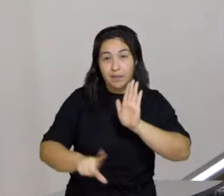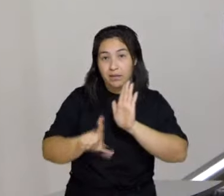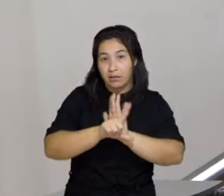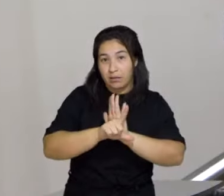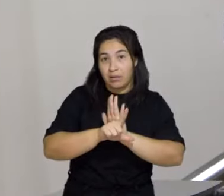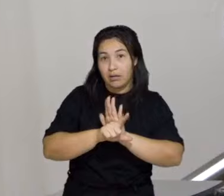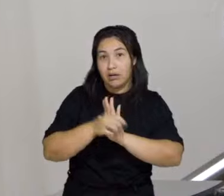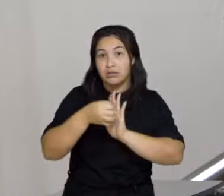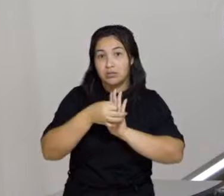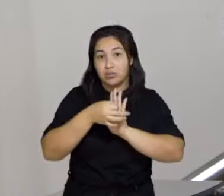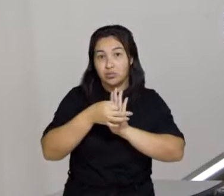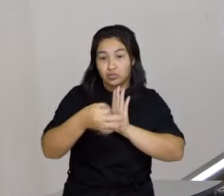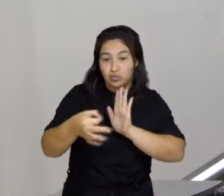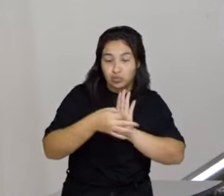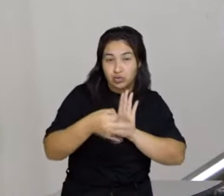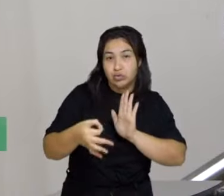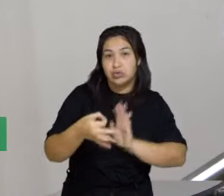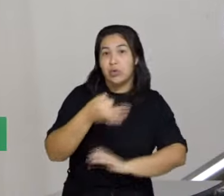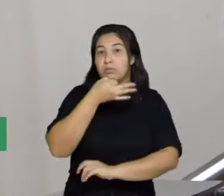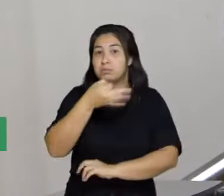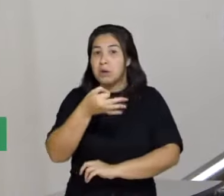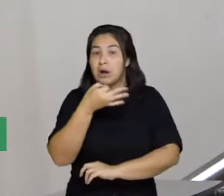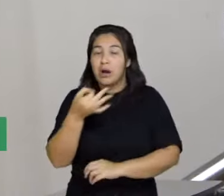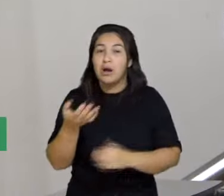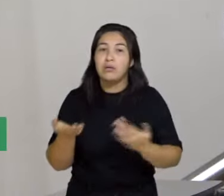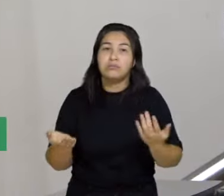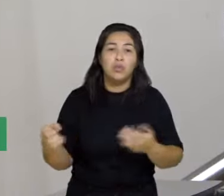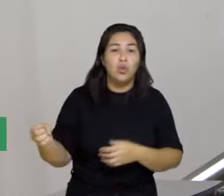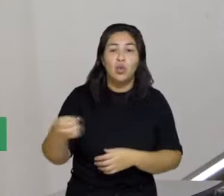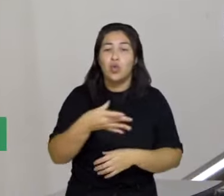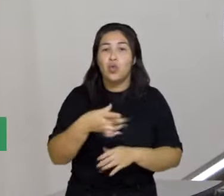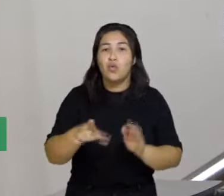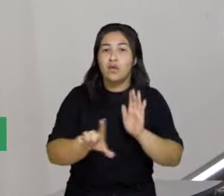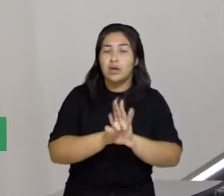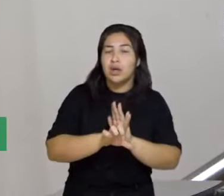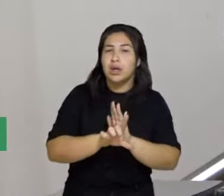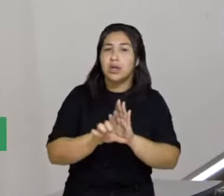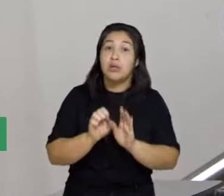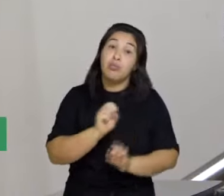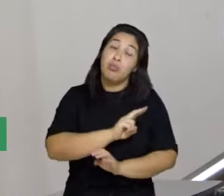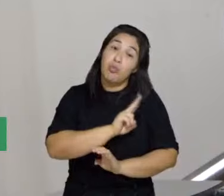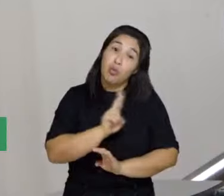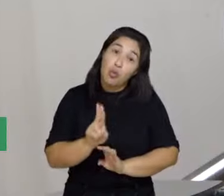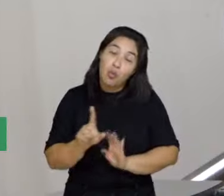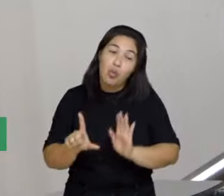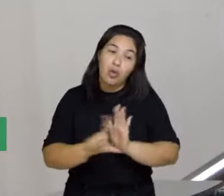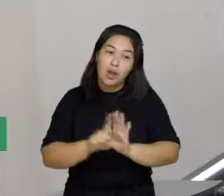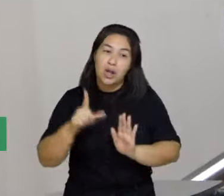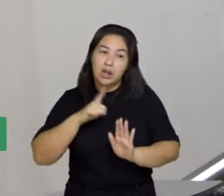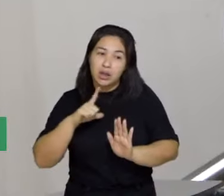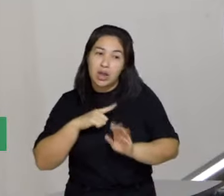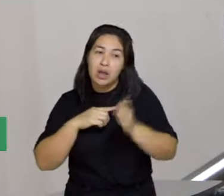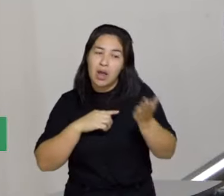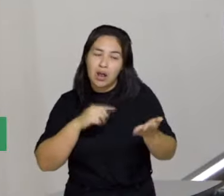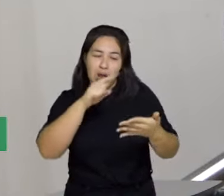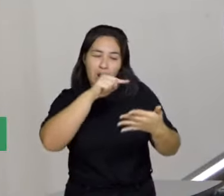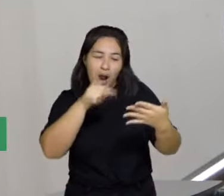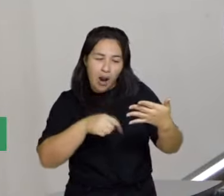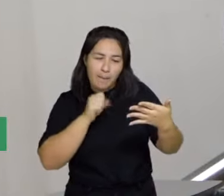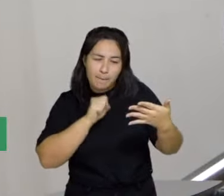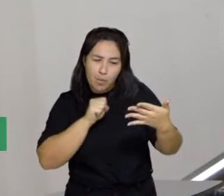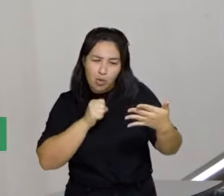para a elaboração de novas normas ou para o aperfeiçoamento da legislação já existente.